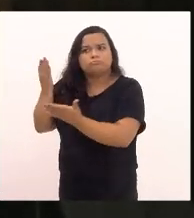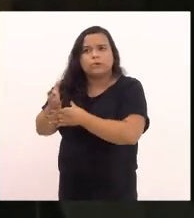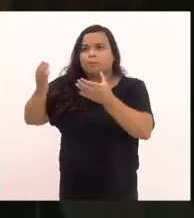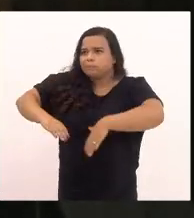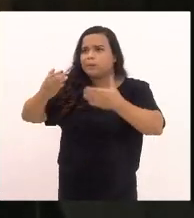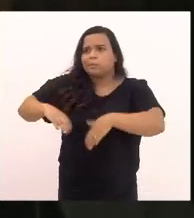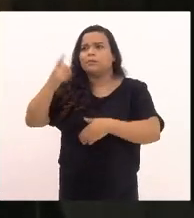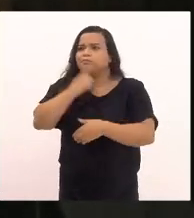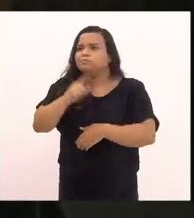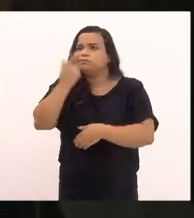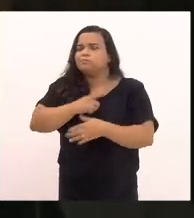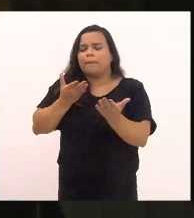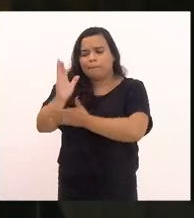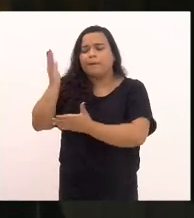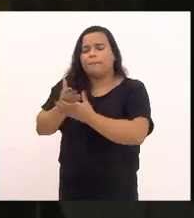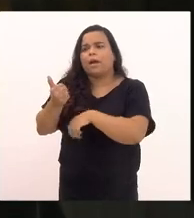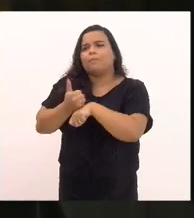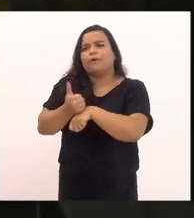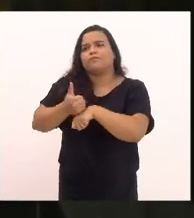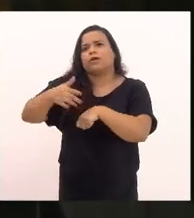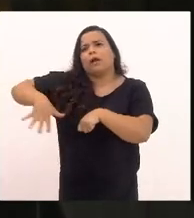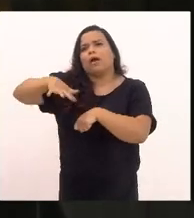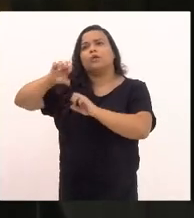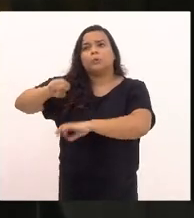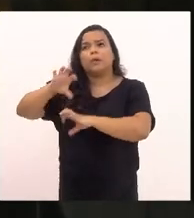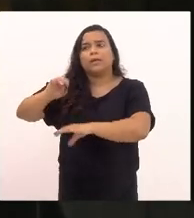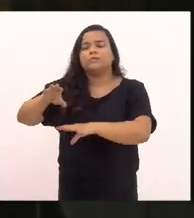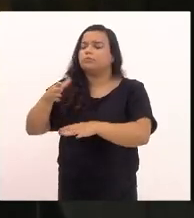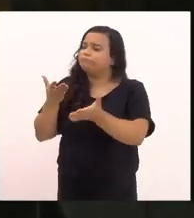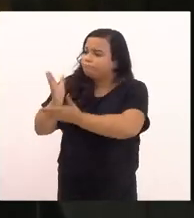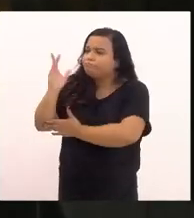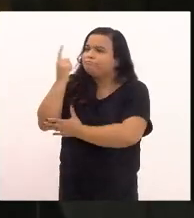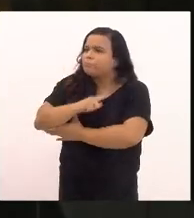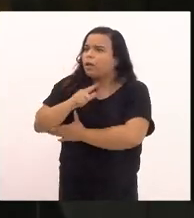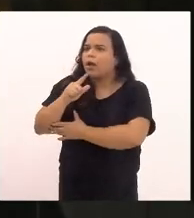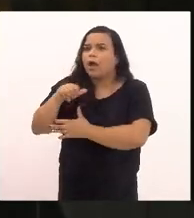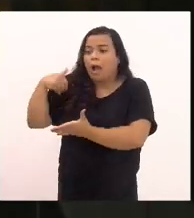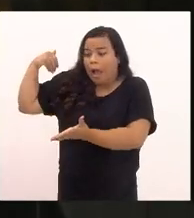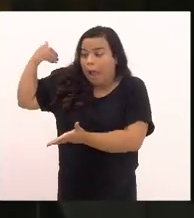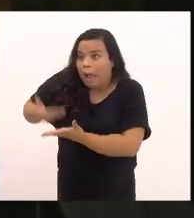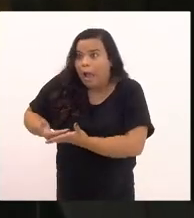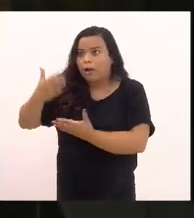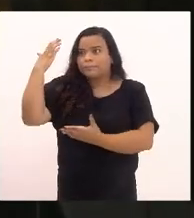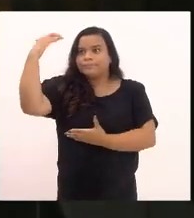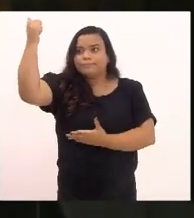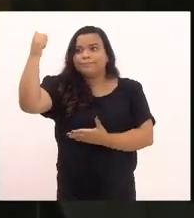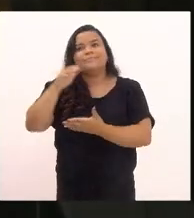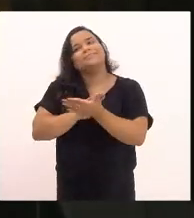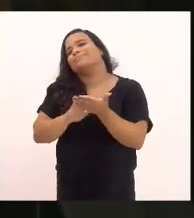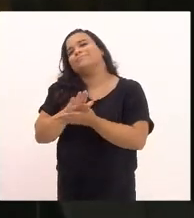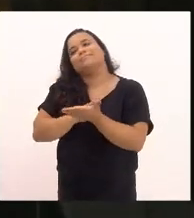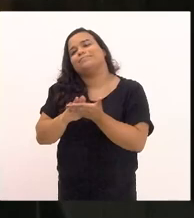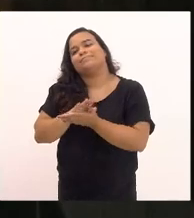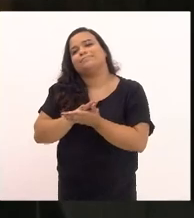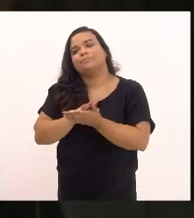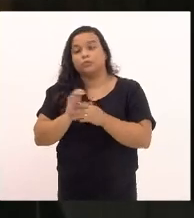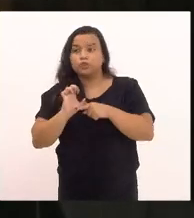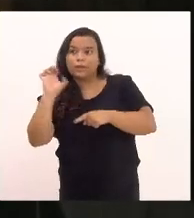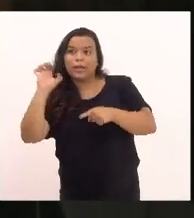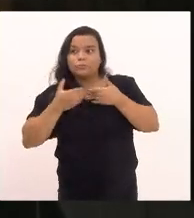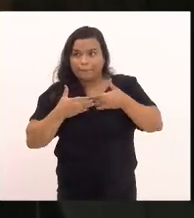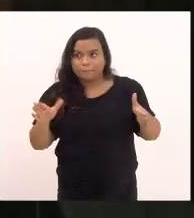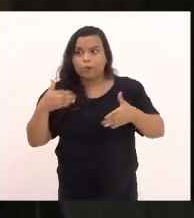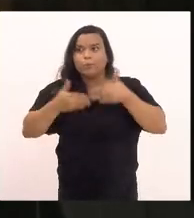profissionais de educação que foram aprovados e que até agora não foram convocados. O Estado abriu um processo de contratação temporária de